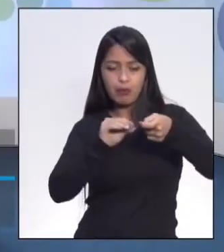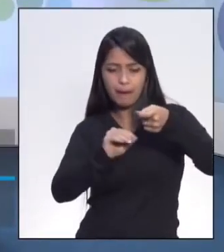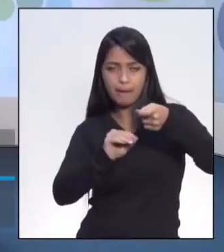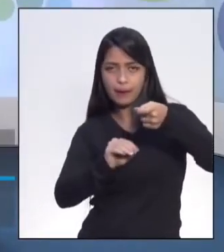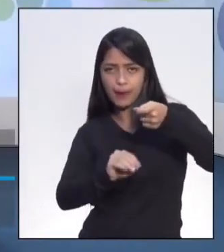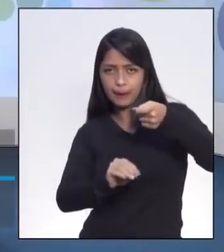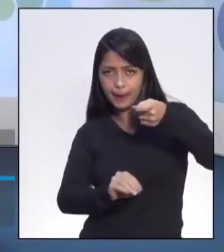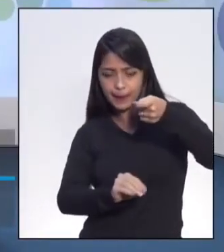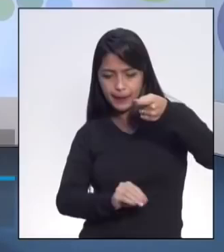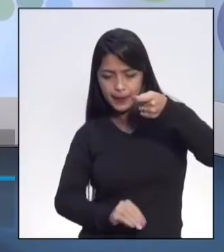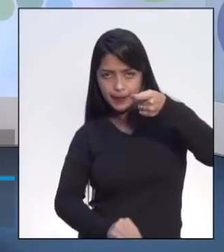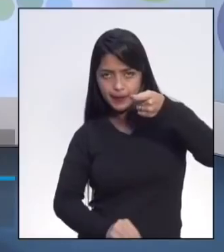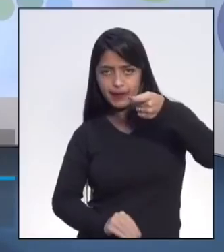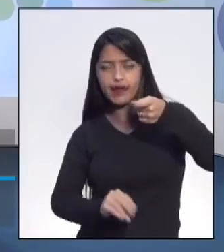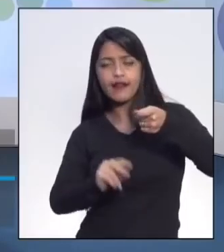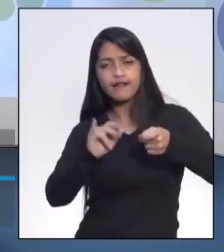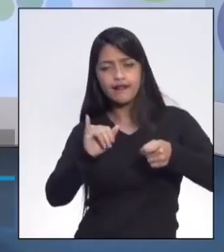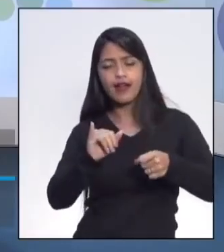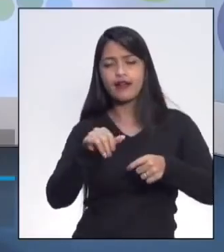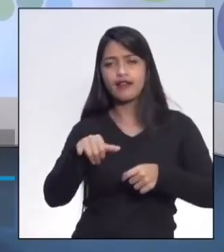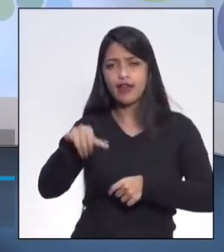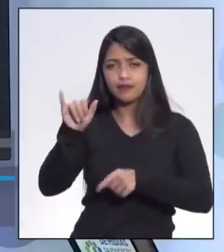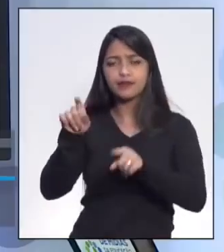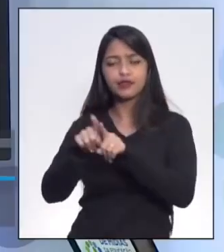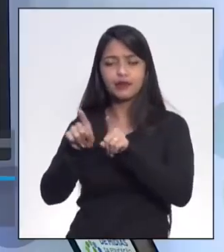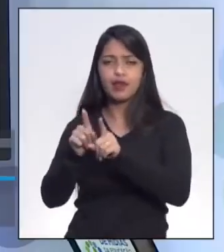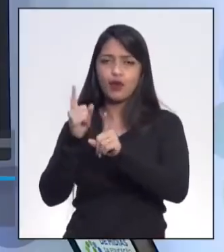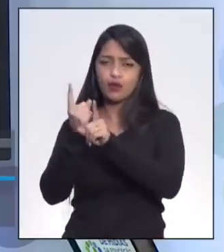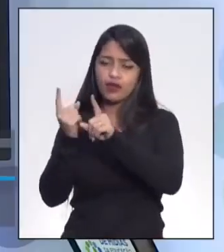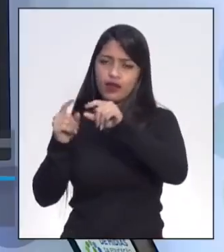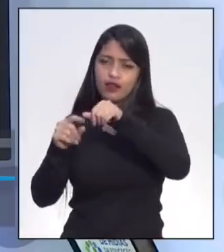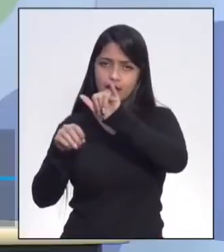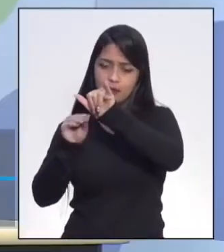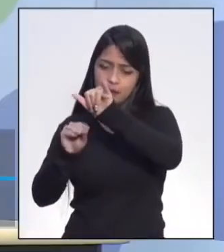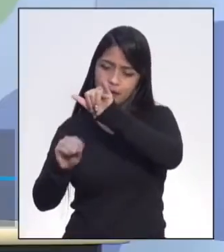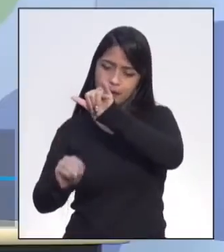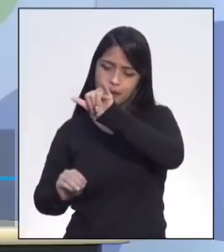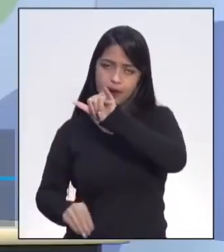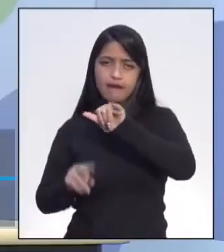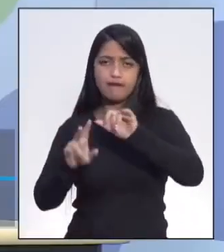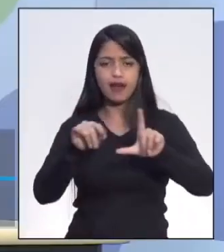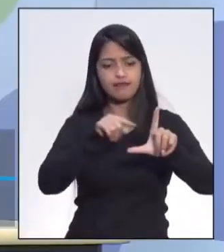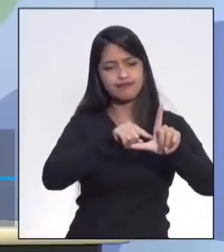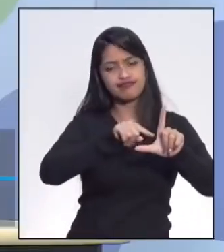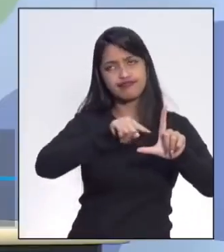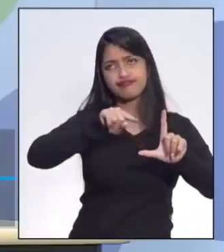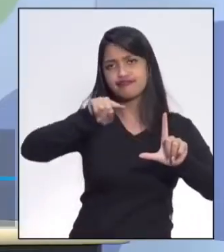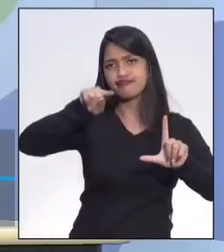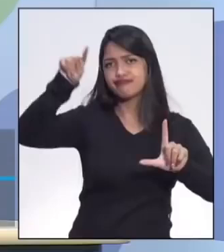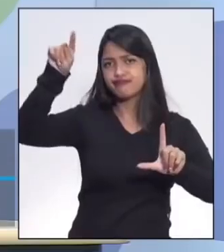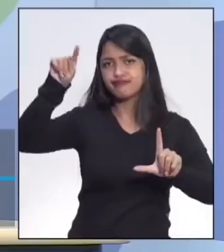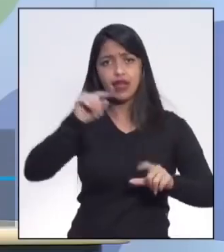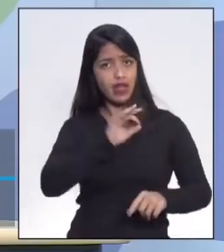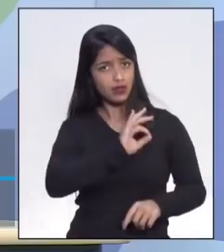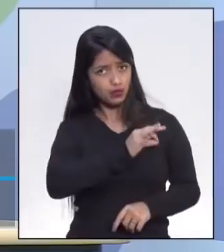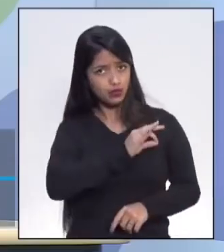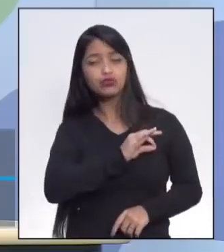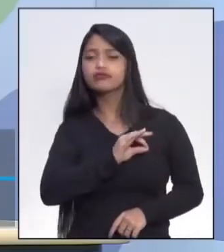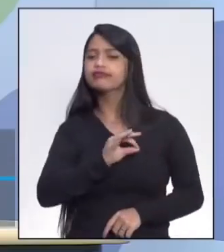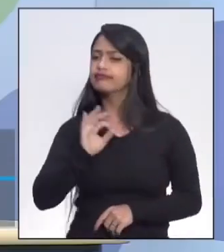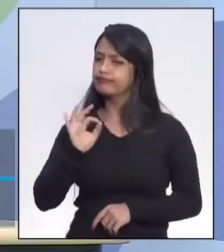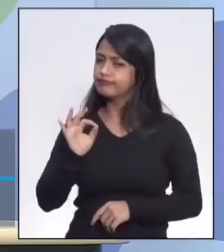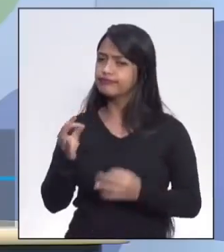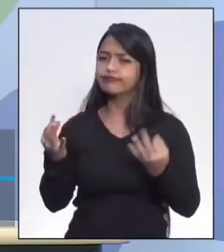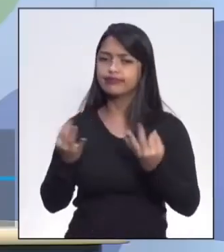eu vou encontrar novos valores para y. É isso, Osmar? Perfeito, é isso aí, Alessandra. Só reiterando a vocês que